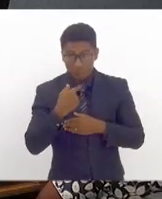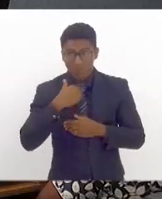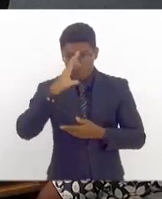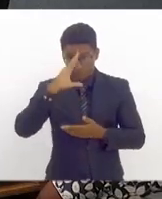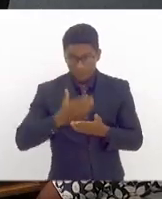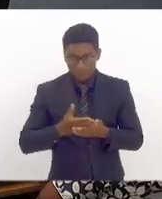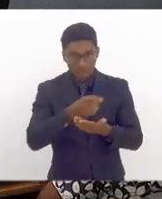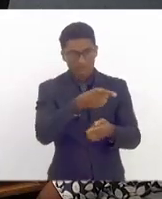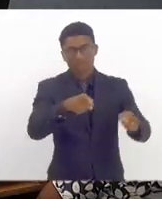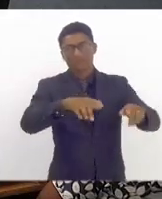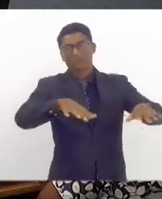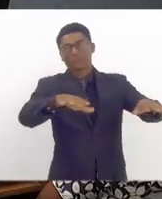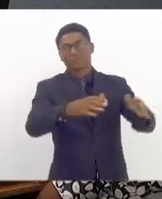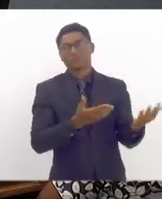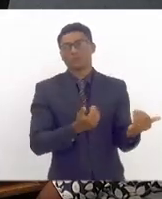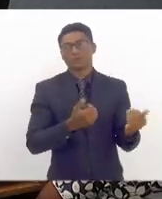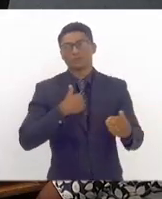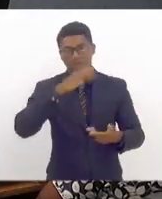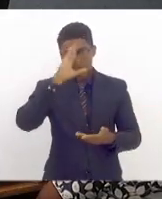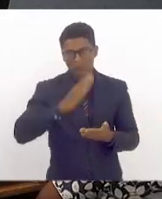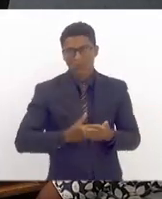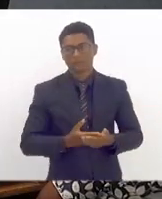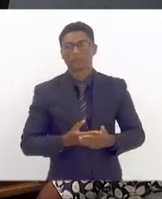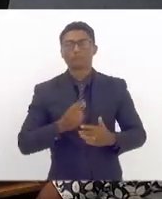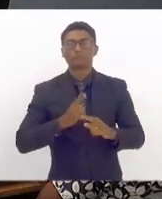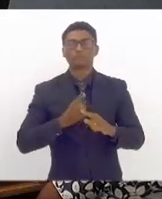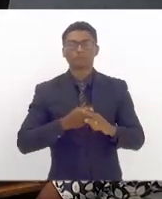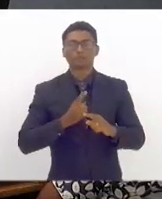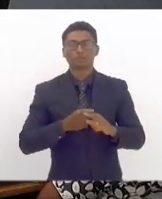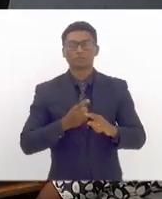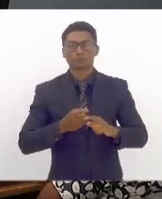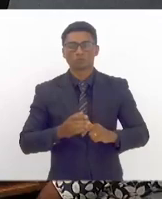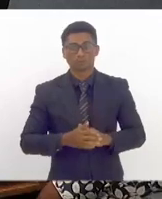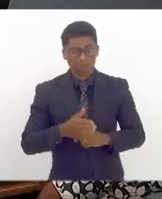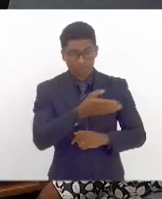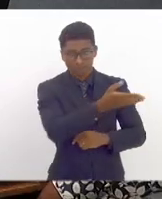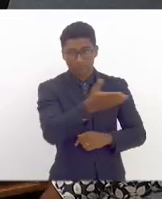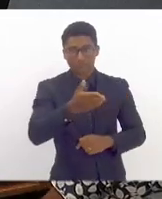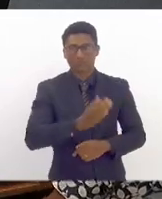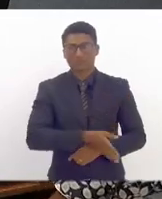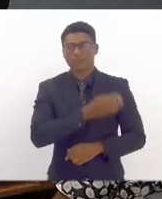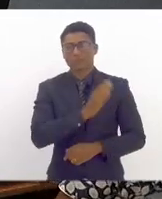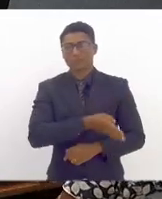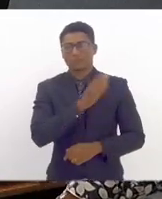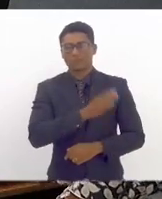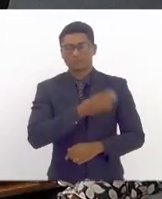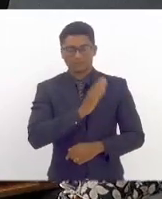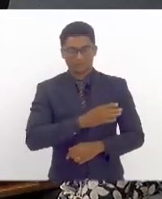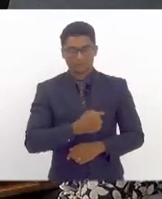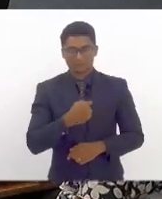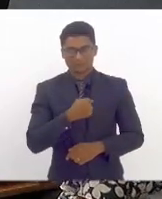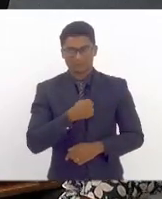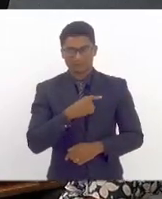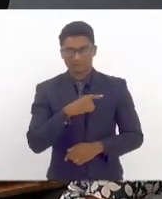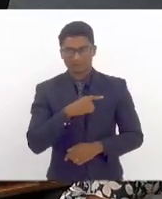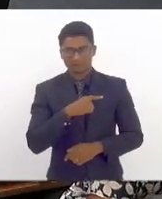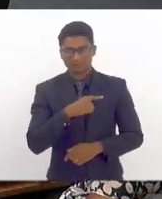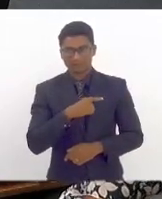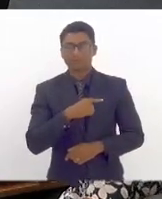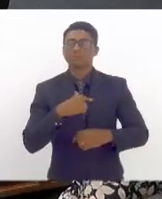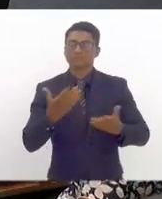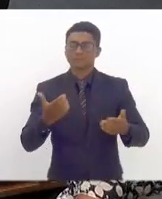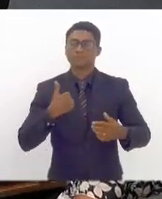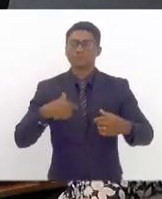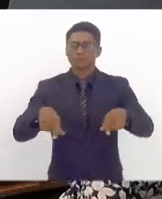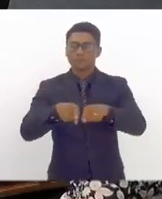na rapaziada Porque a partir do que tá no coração deles que eu inicio a minha